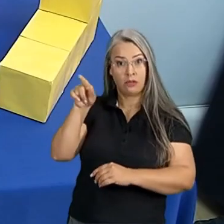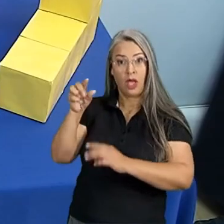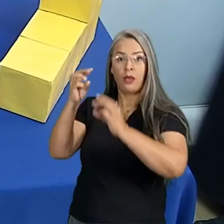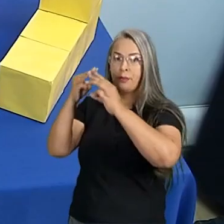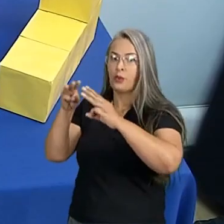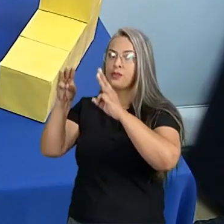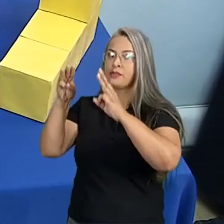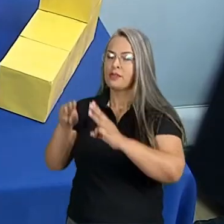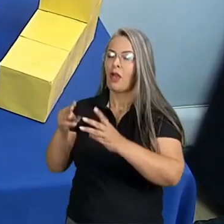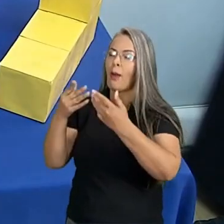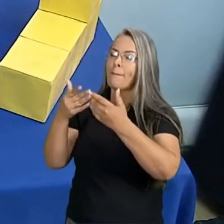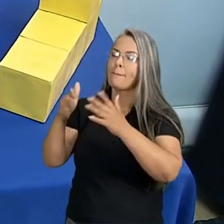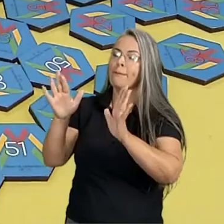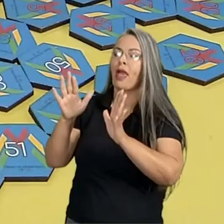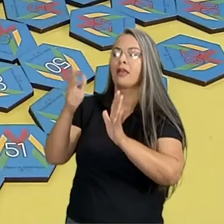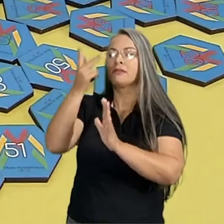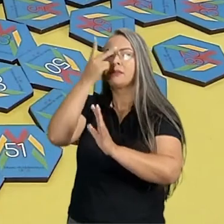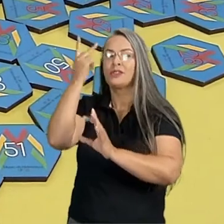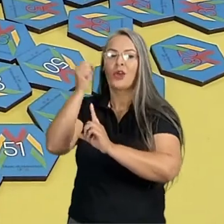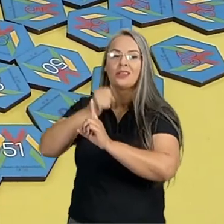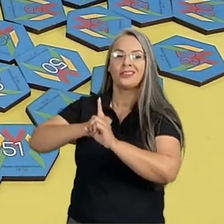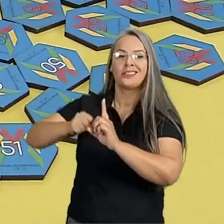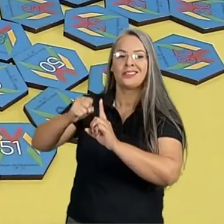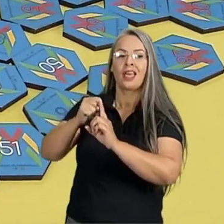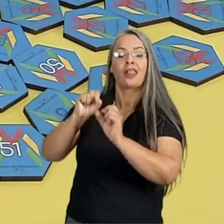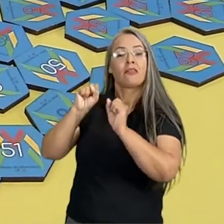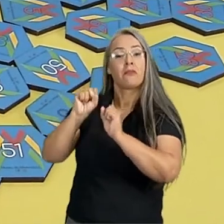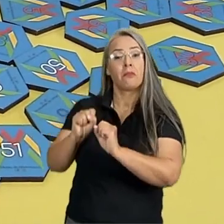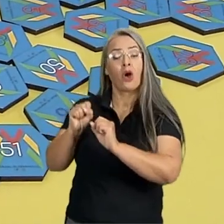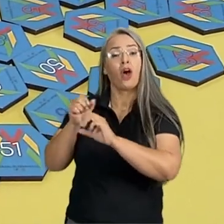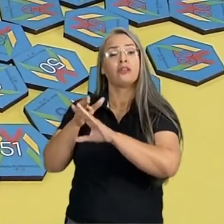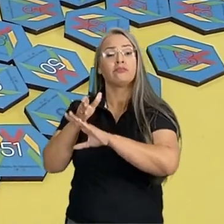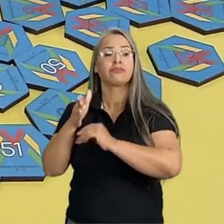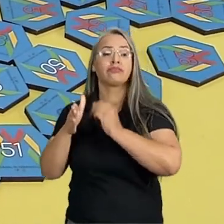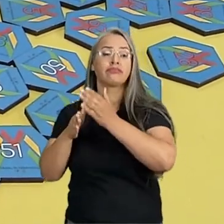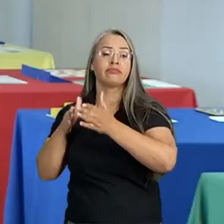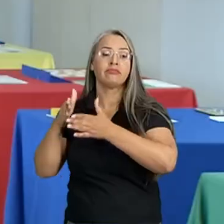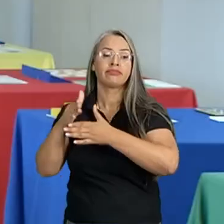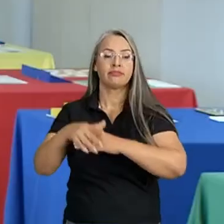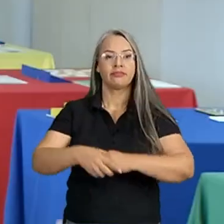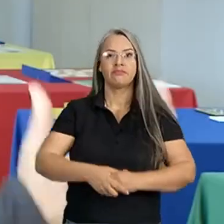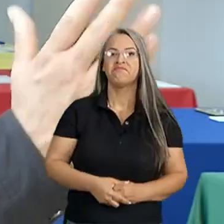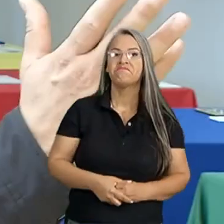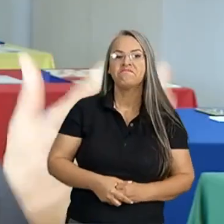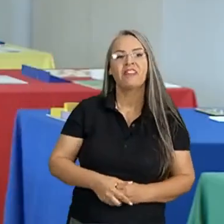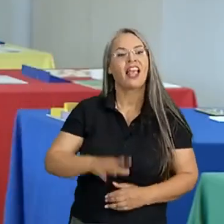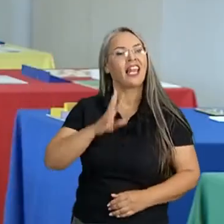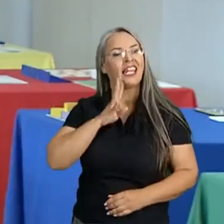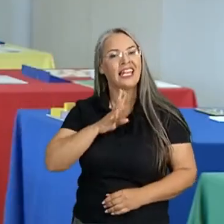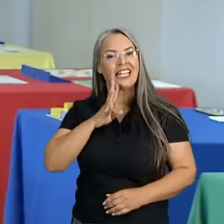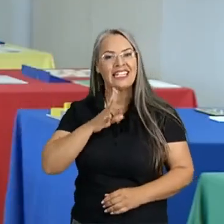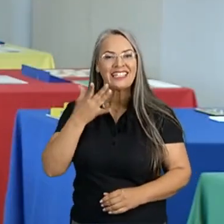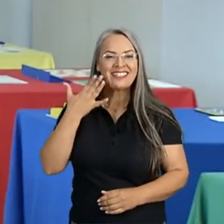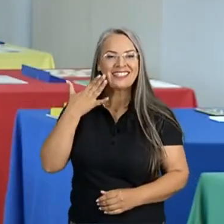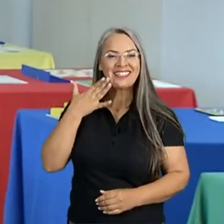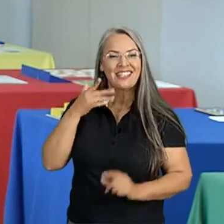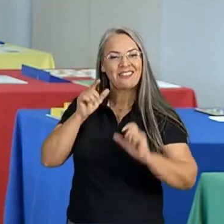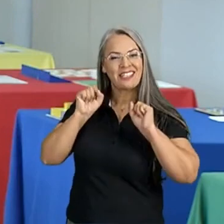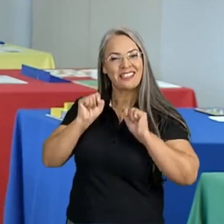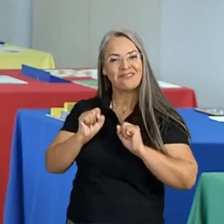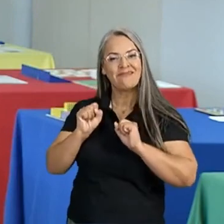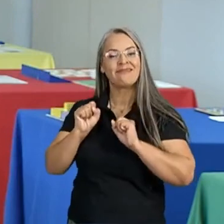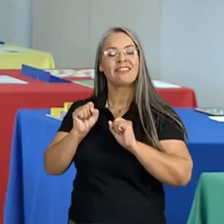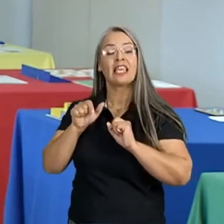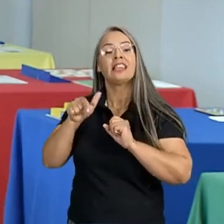está todas digamos os produtos sabe que legal saber que tem esse espaço lindo esses